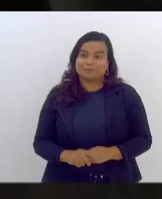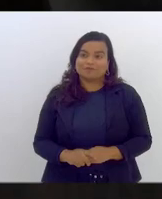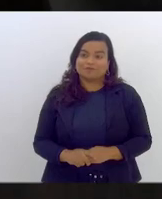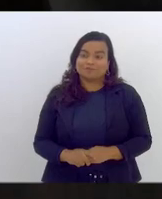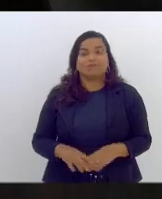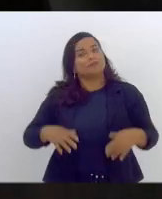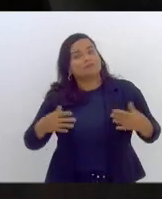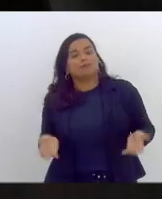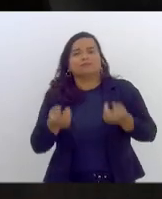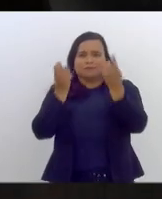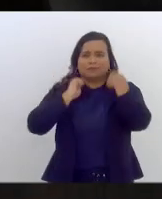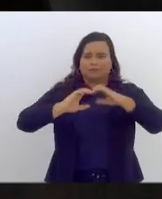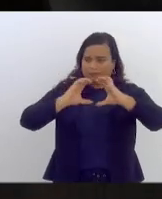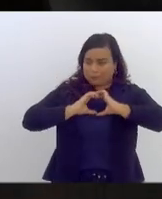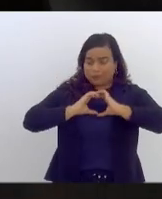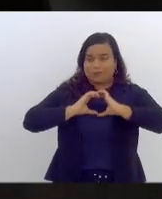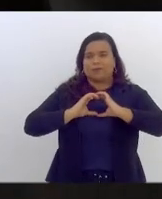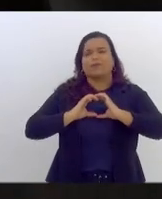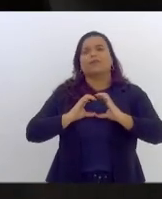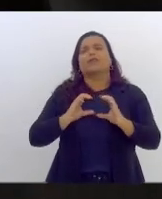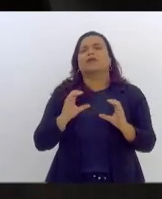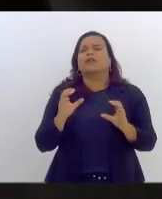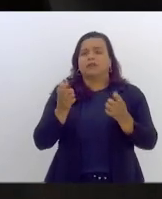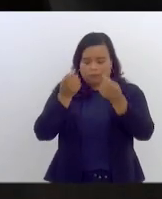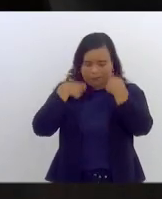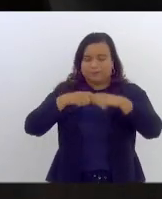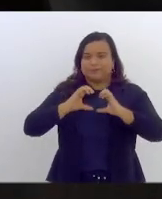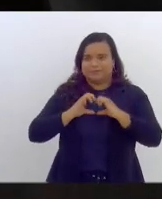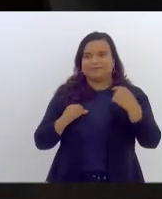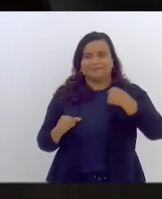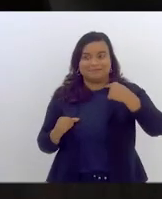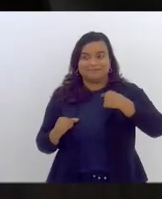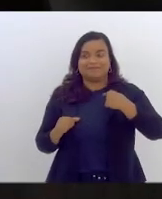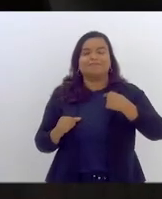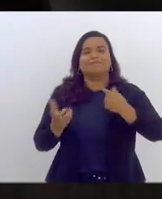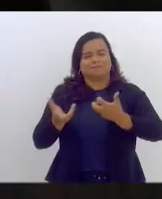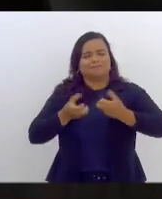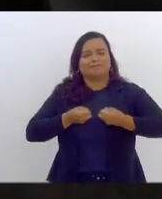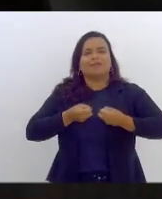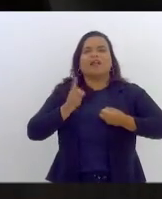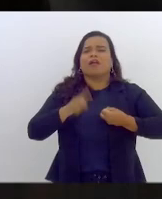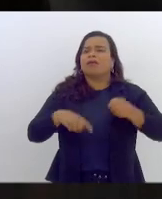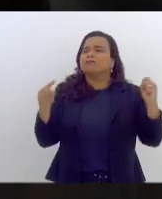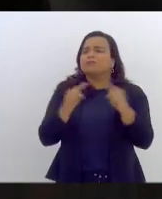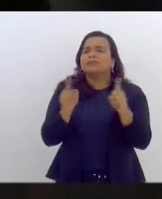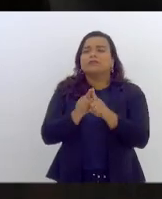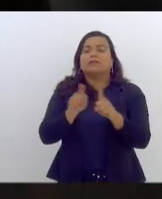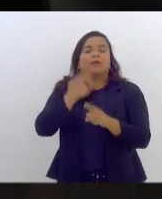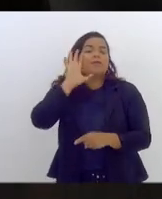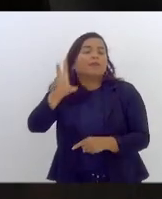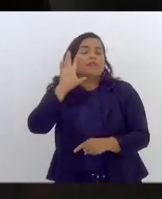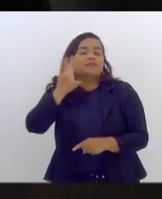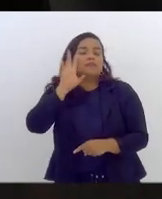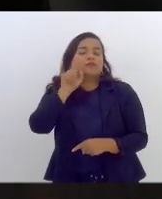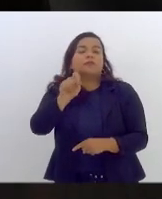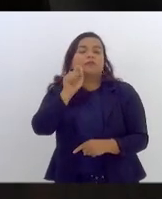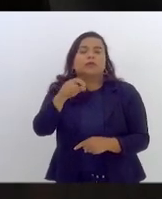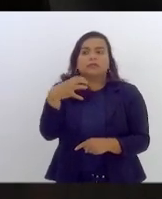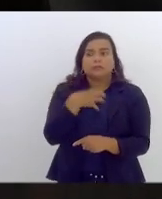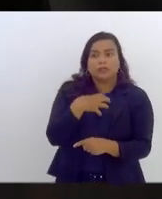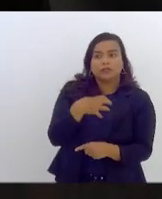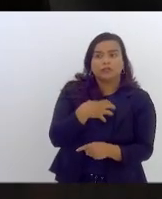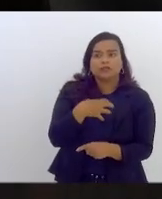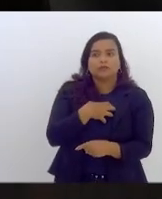a medalha, essa medalha, é assim ao mesmo tempo pensada,